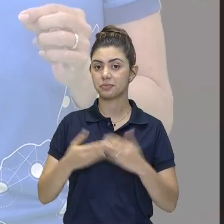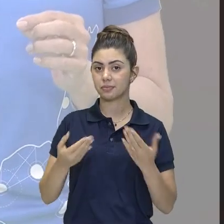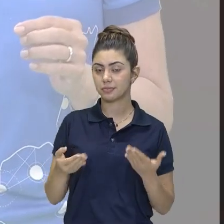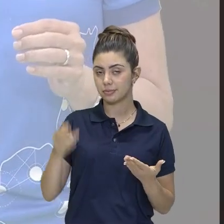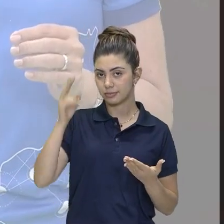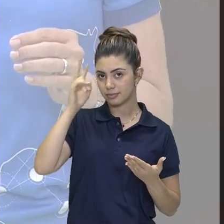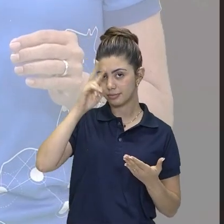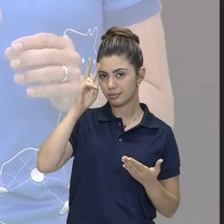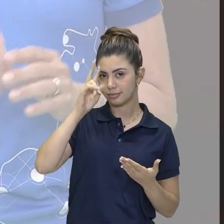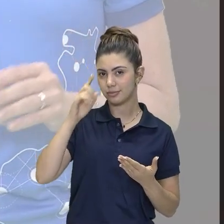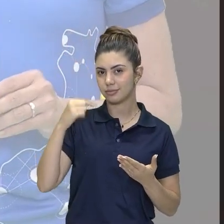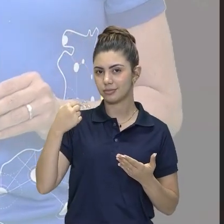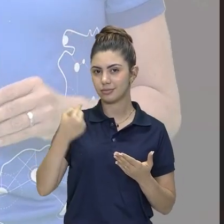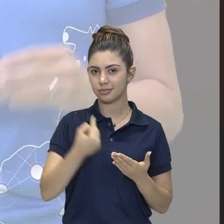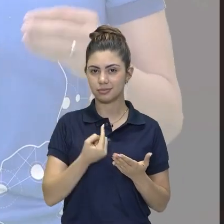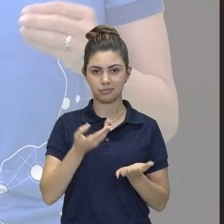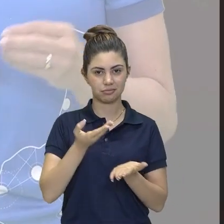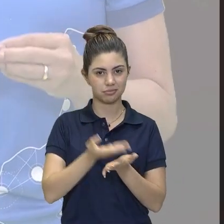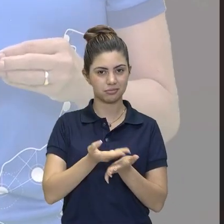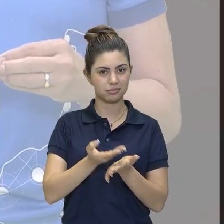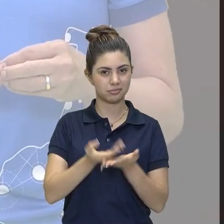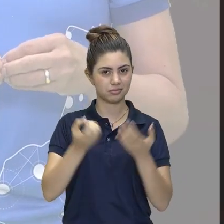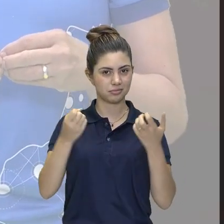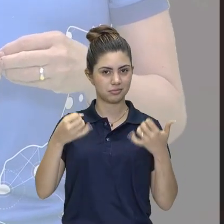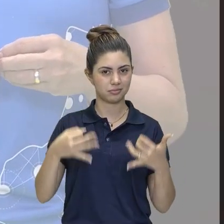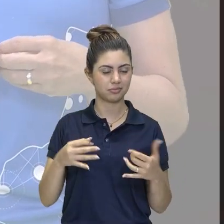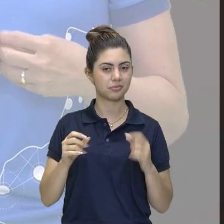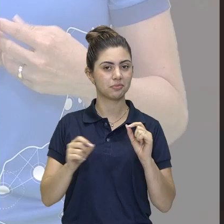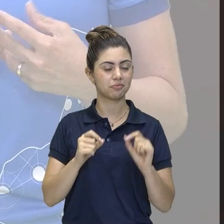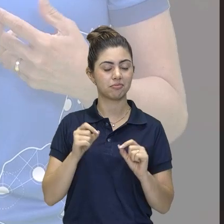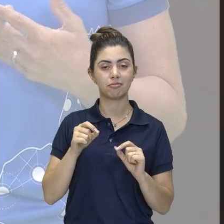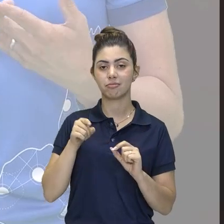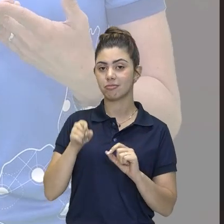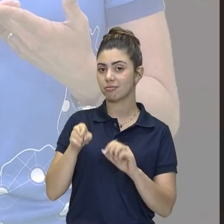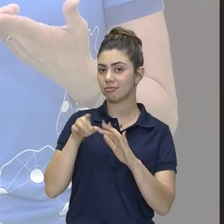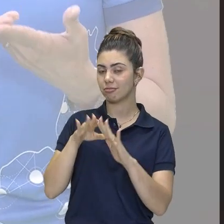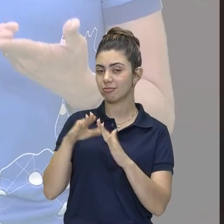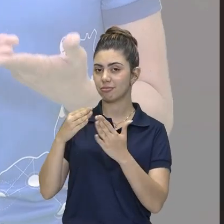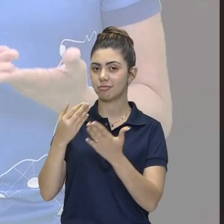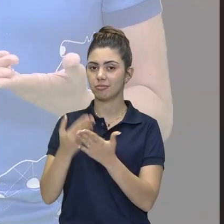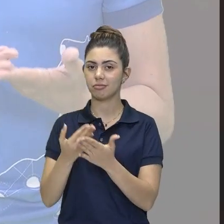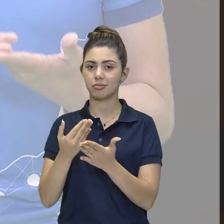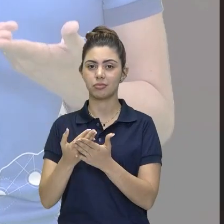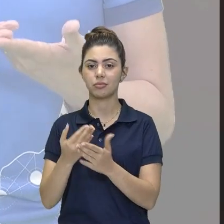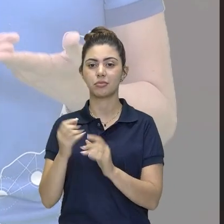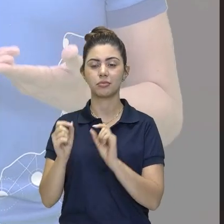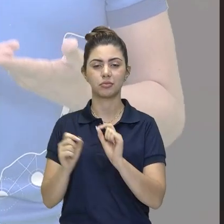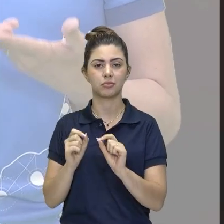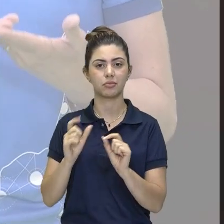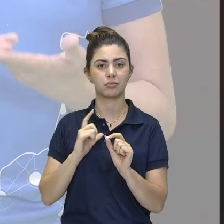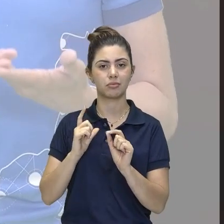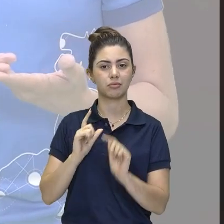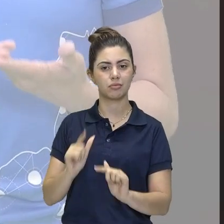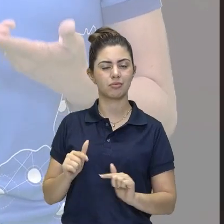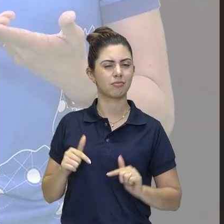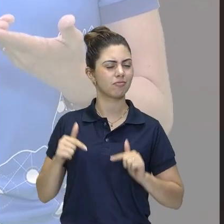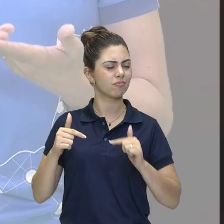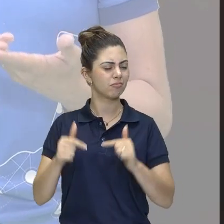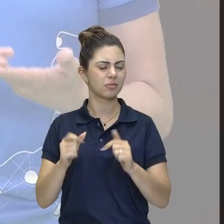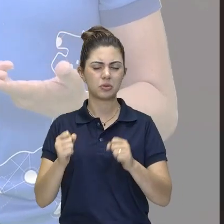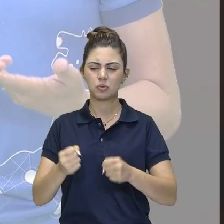relembrando o que já comentamos aqui, a escola ela faz esforços